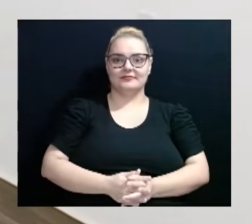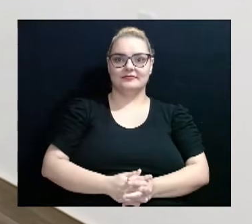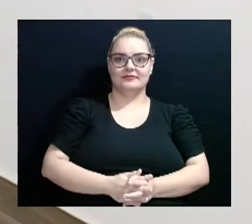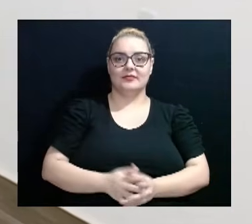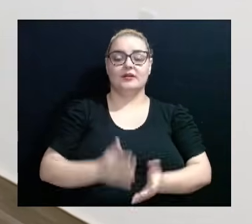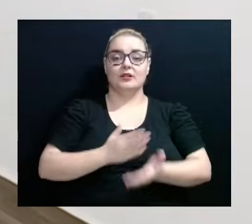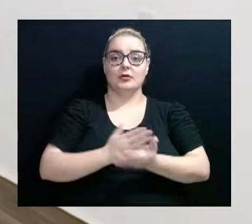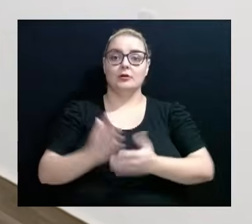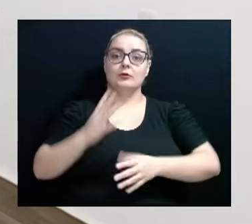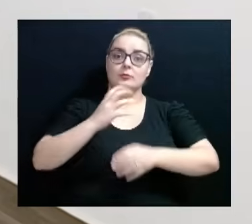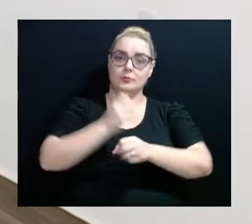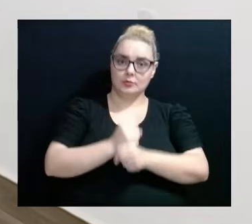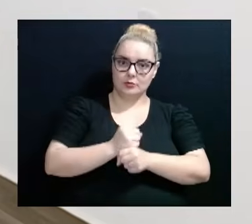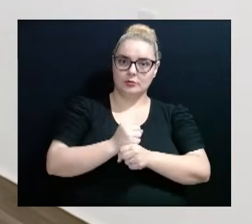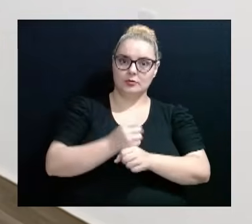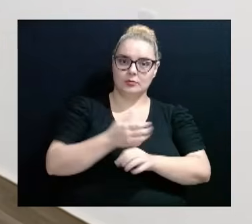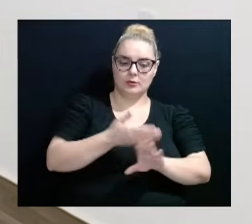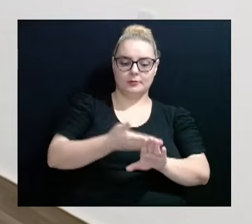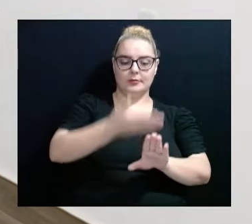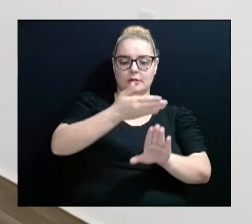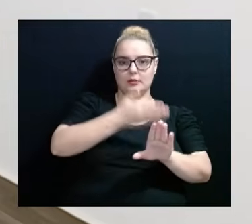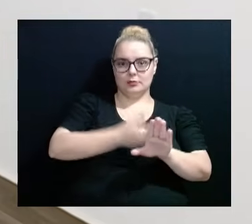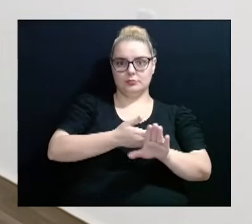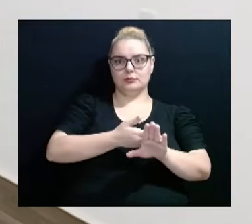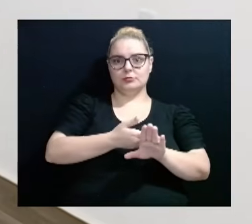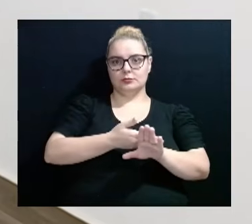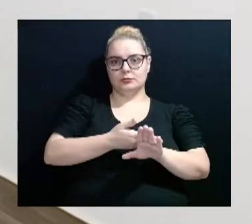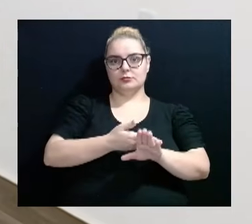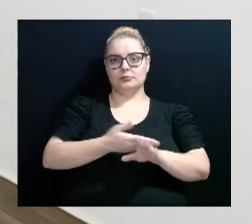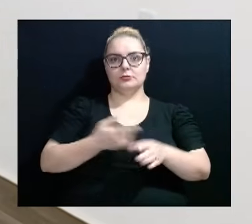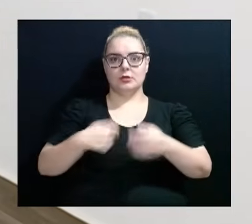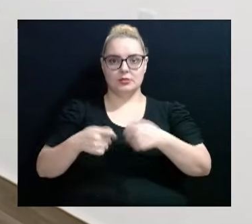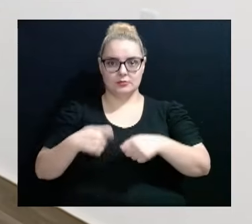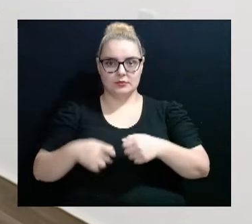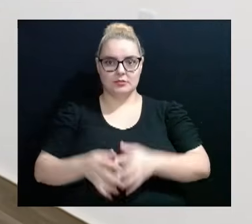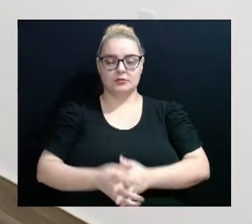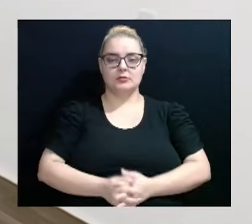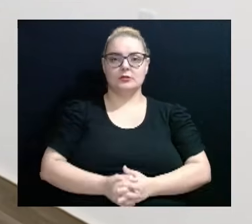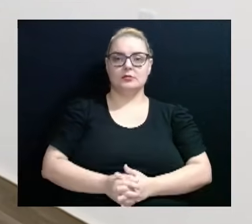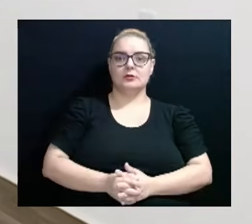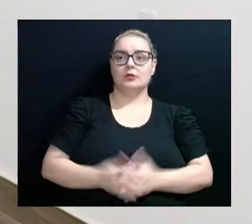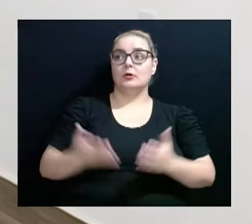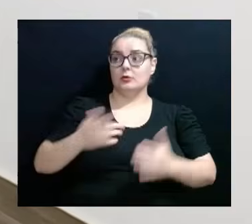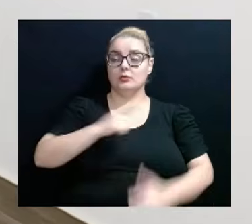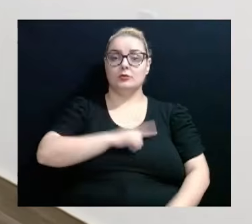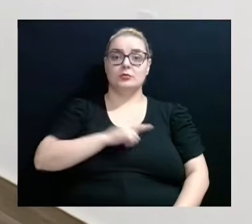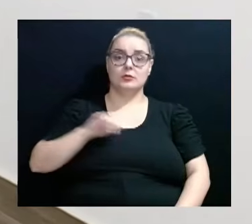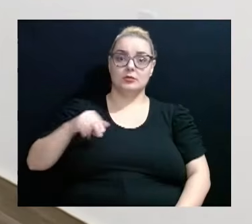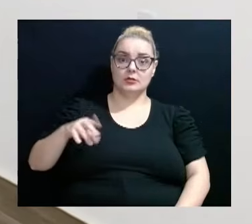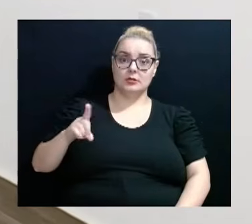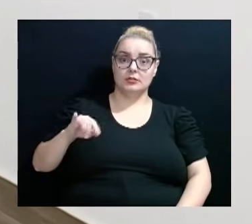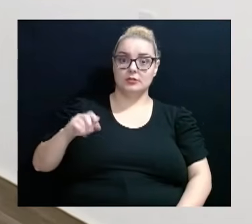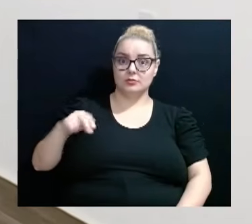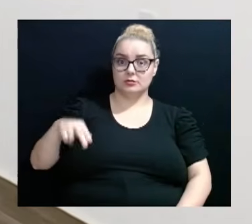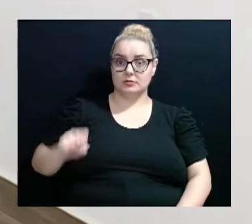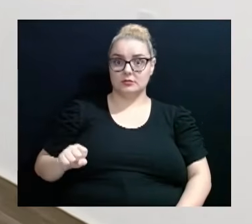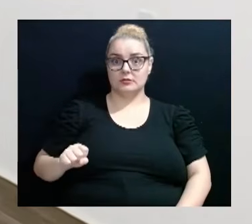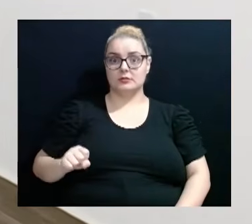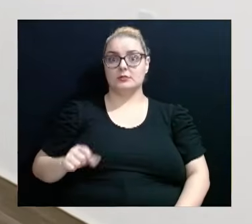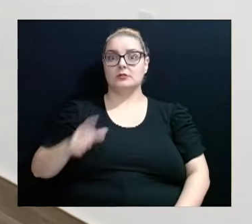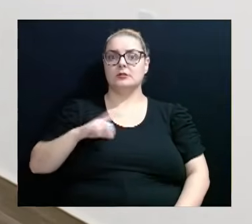turma. E desde então faço parte do Guarani Indians. Tive uma passagem curta dentro dos